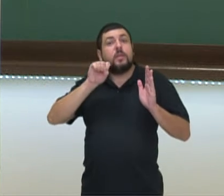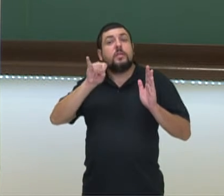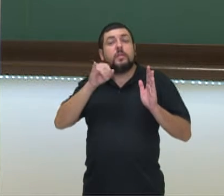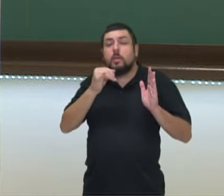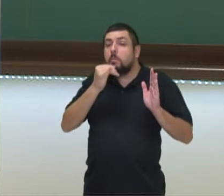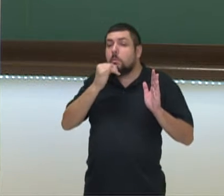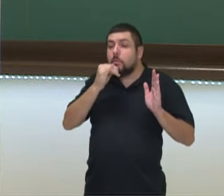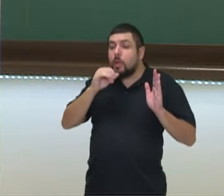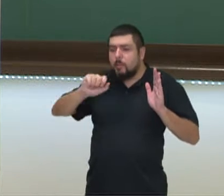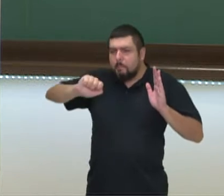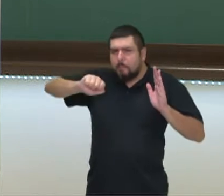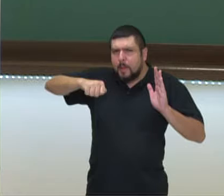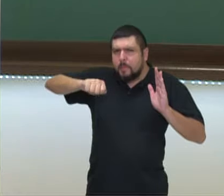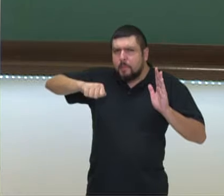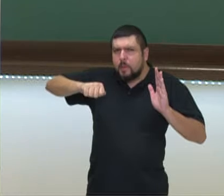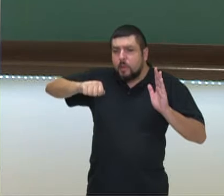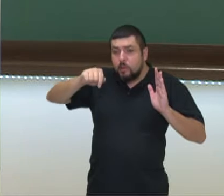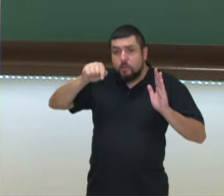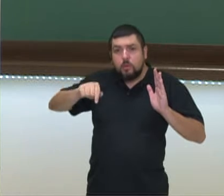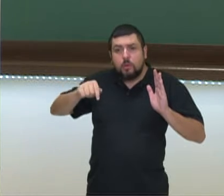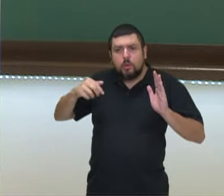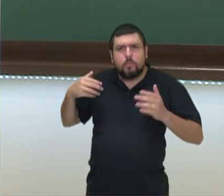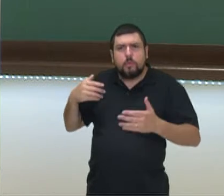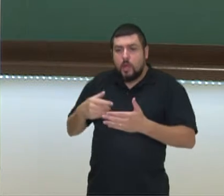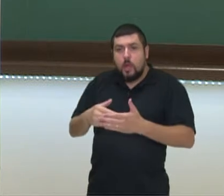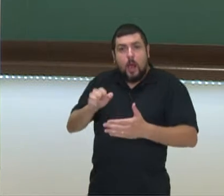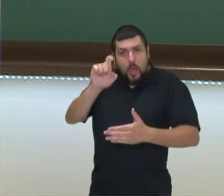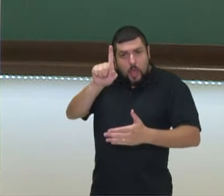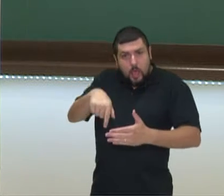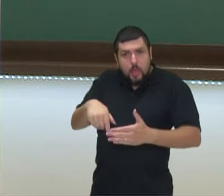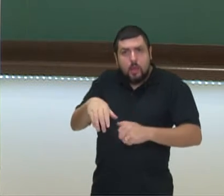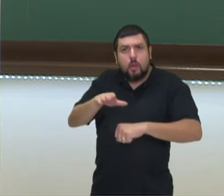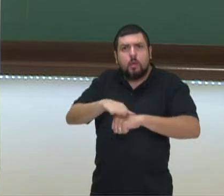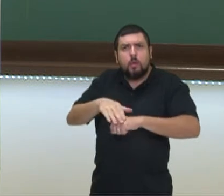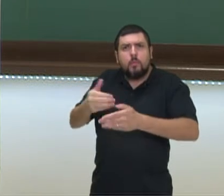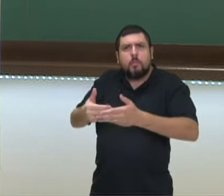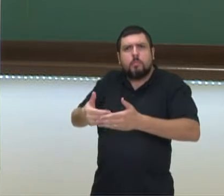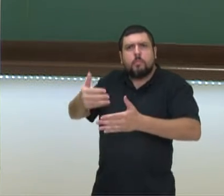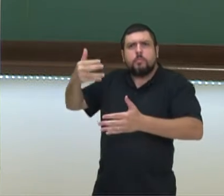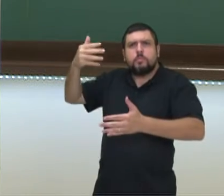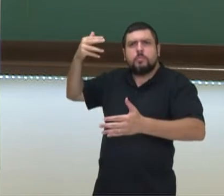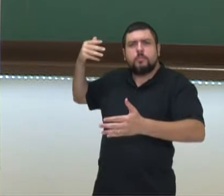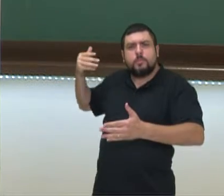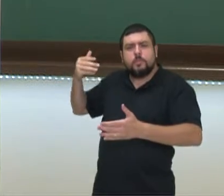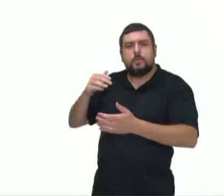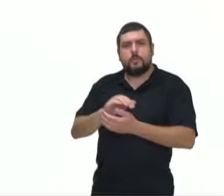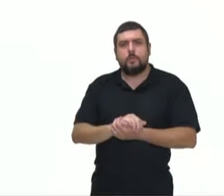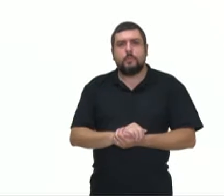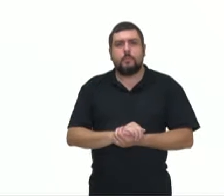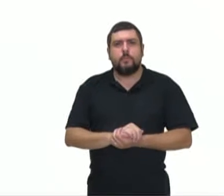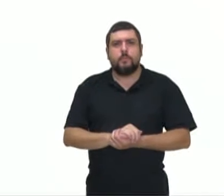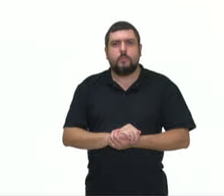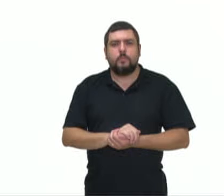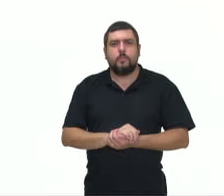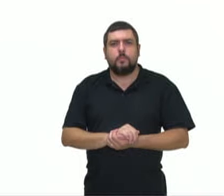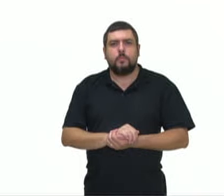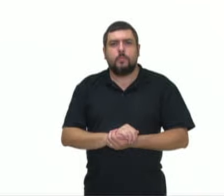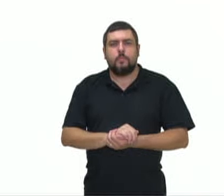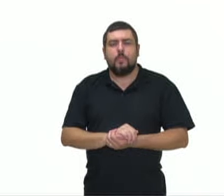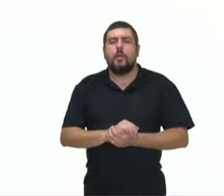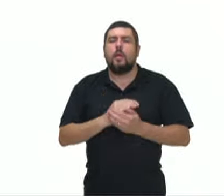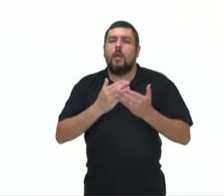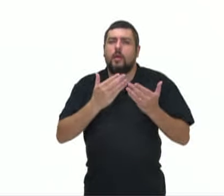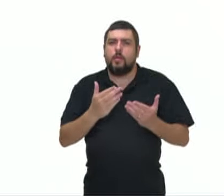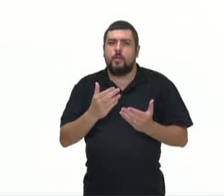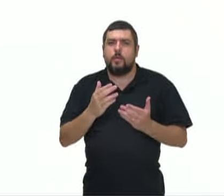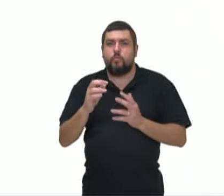origem aí da metalurgia, né, a fabricação de objetos a partir do metal. Por volta dos 5.000